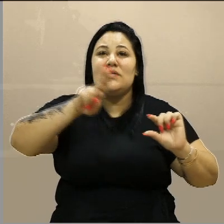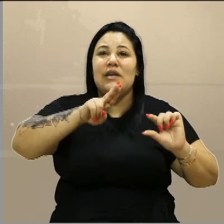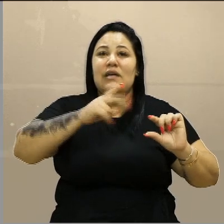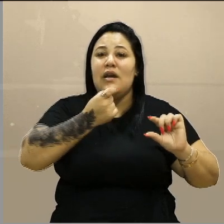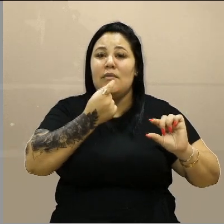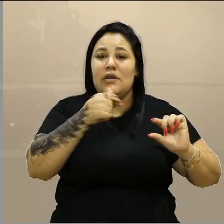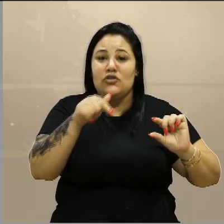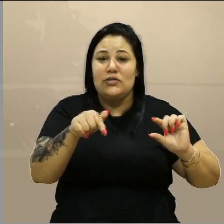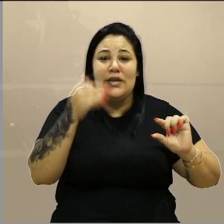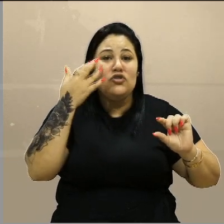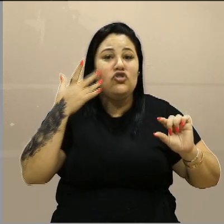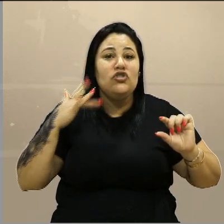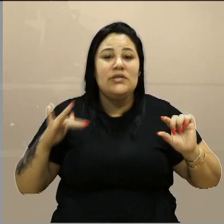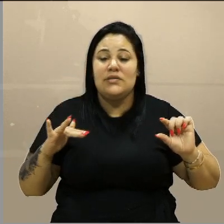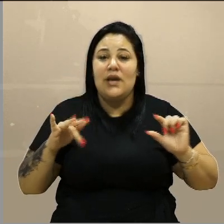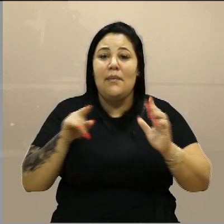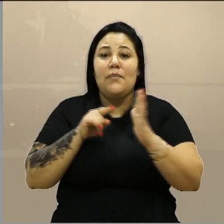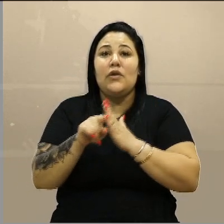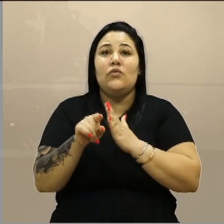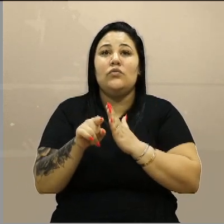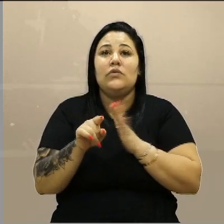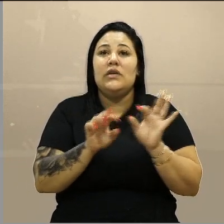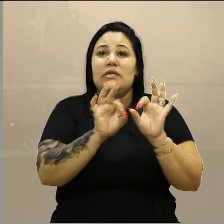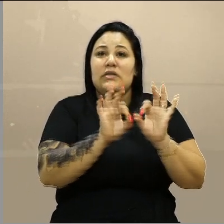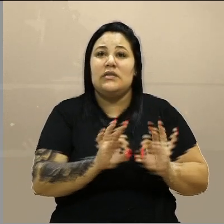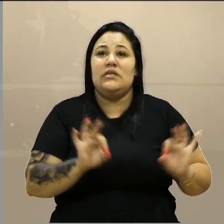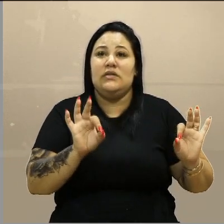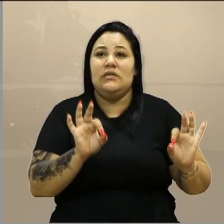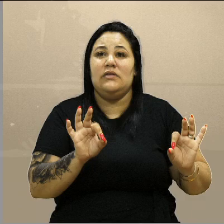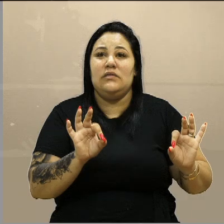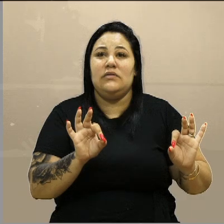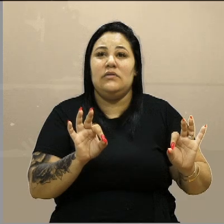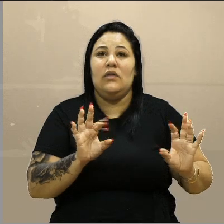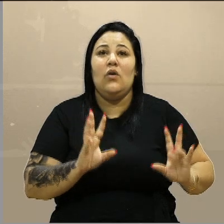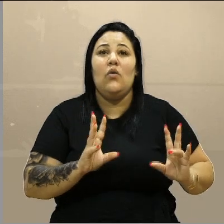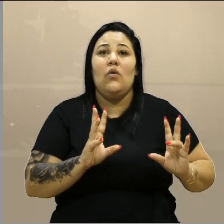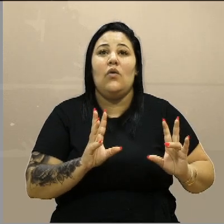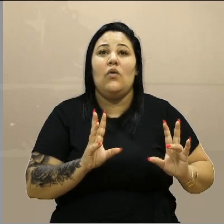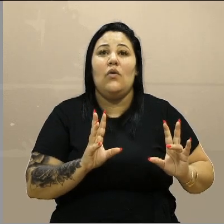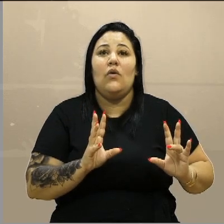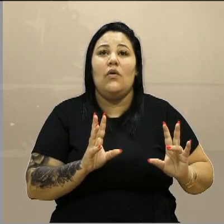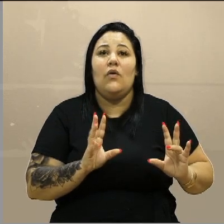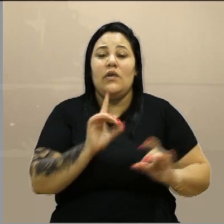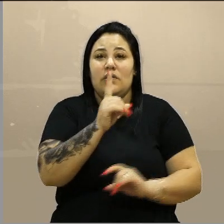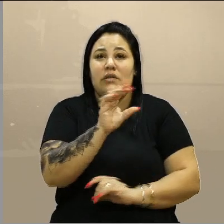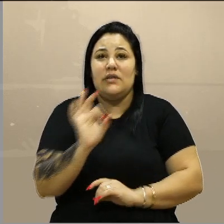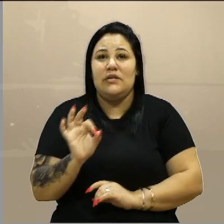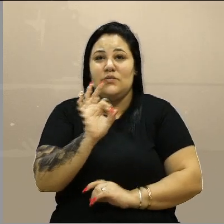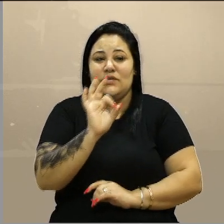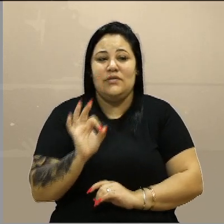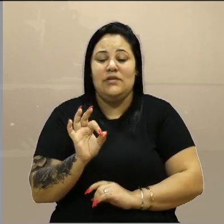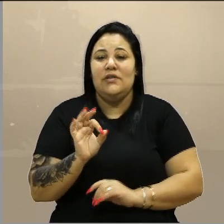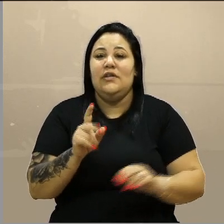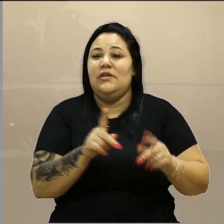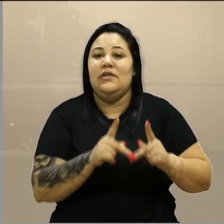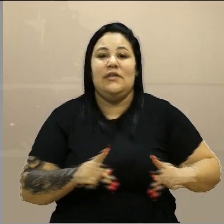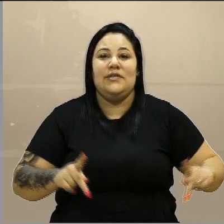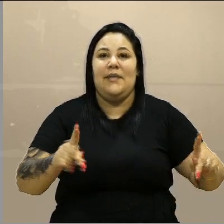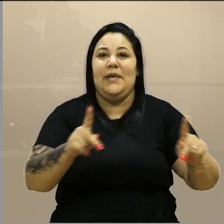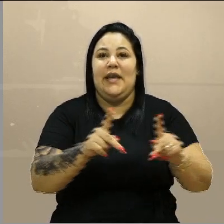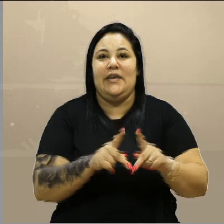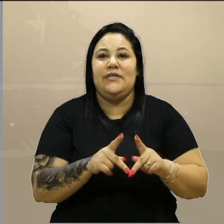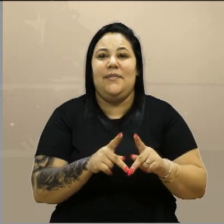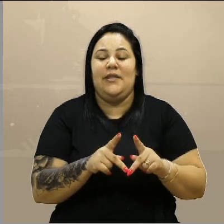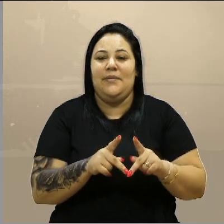máximo. A pergunta era bem simples. Por quantos dias no máximo você pode tomar esse remédio? 10% da população errou. Tá escrito na